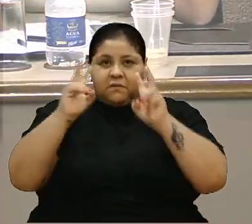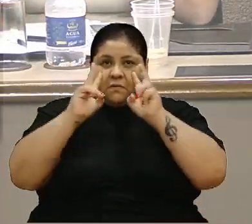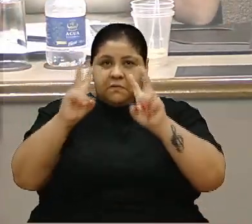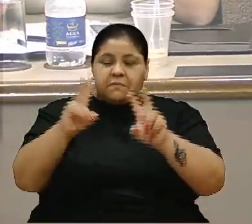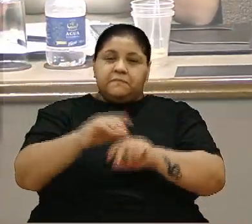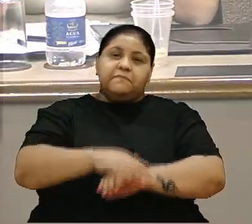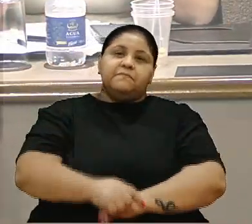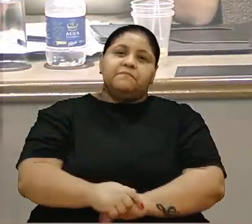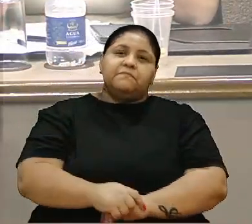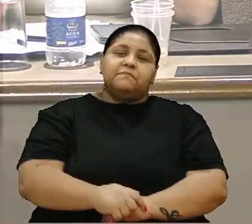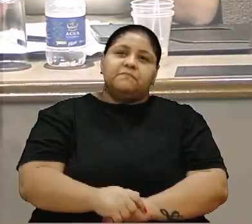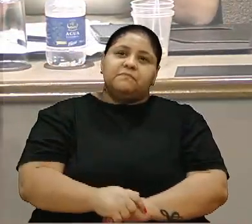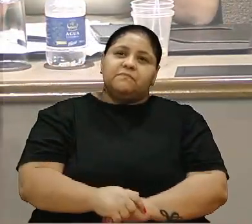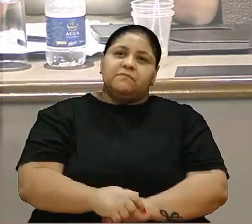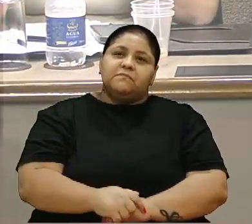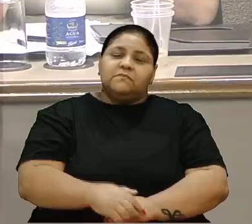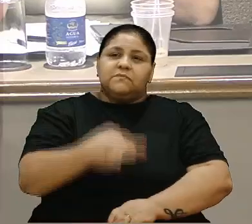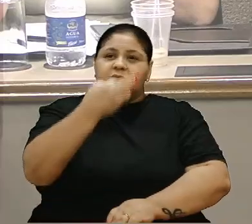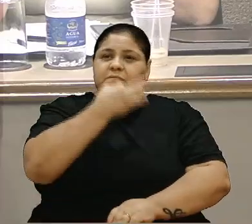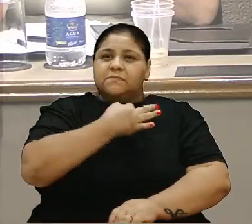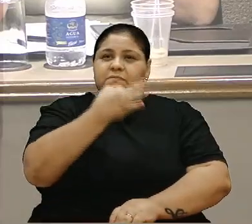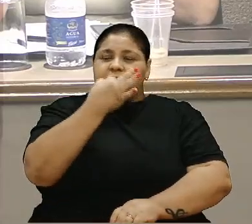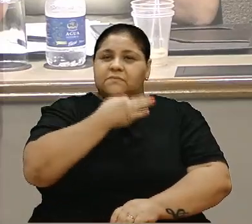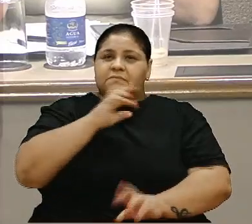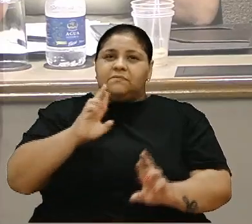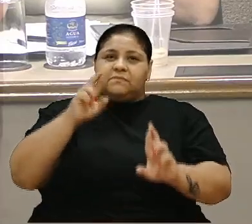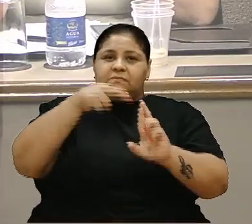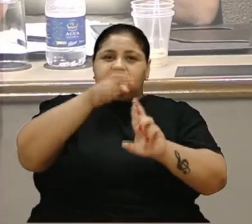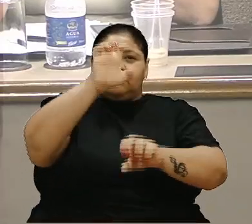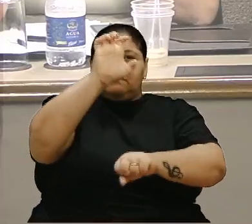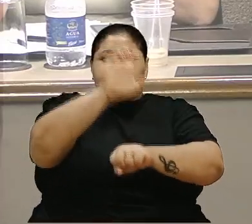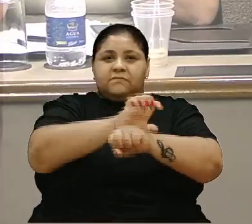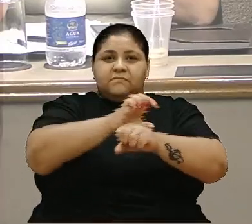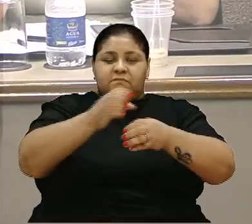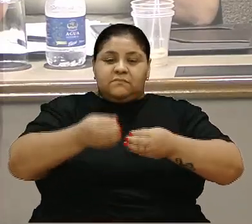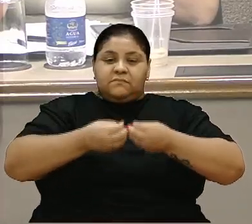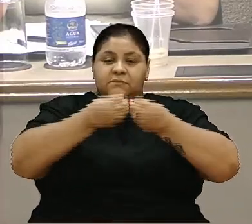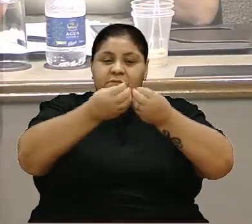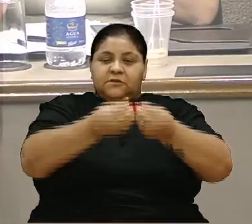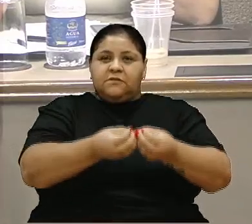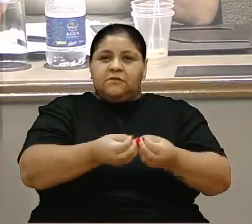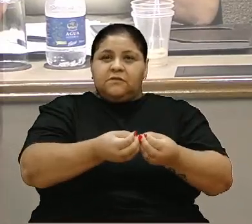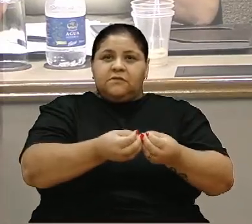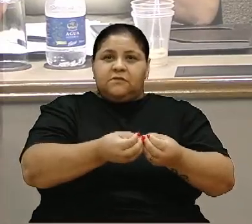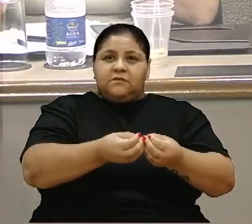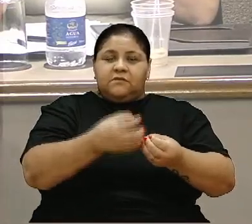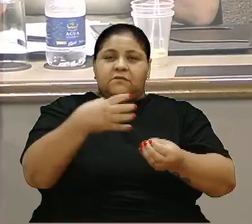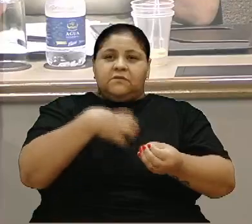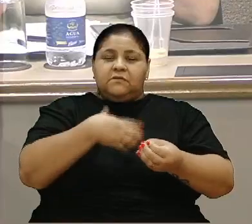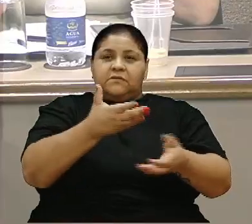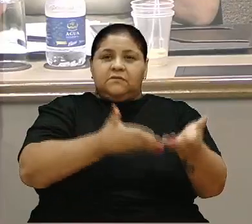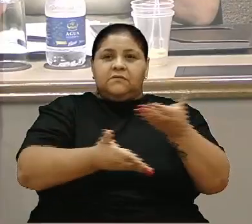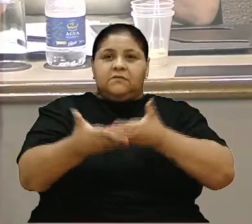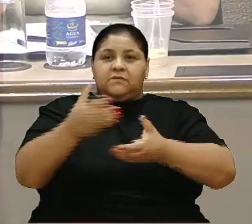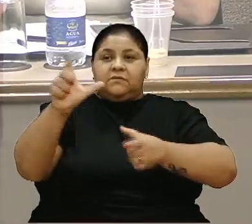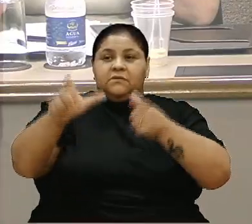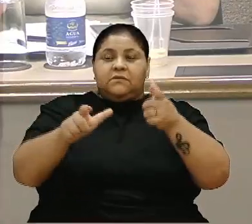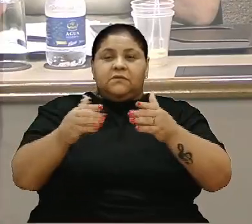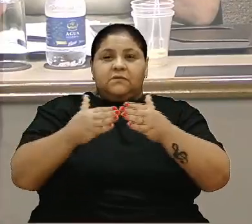Samuel. Caxias do Sul já é referência estadual na oferta de todas as modalidades existentes de atendimento à população em situação de